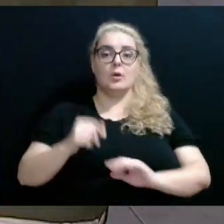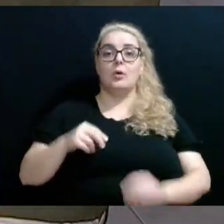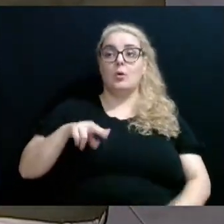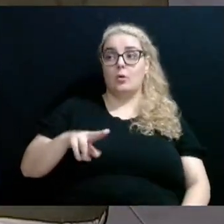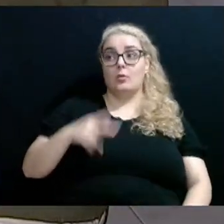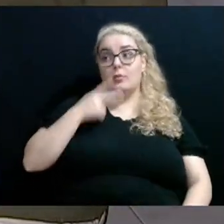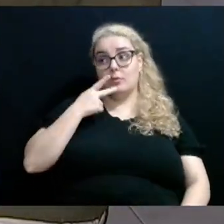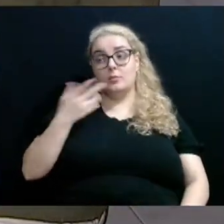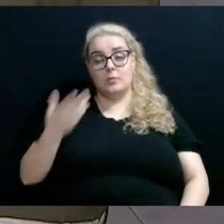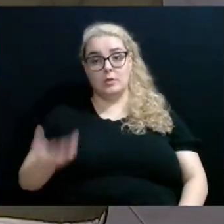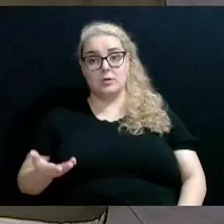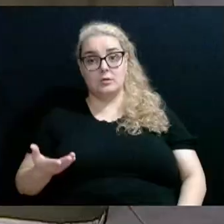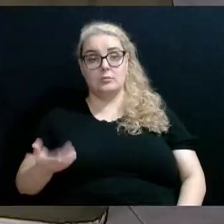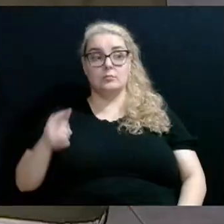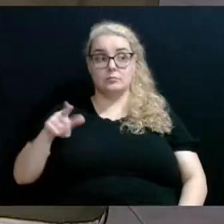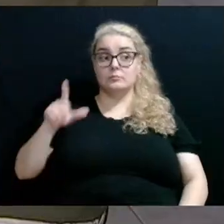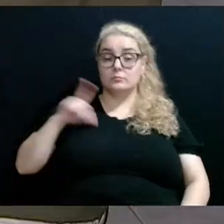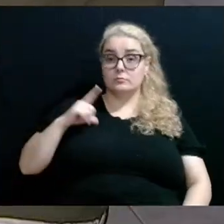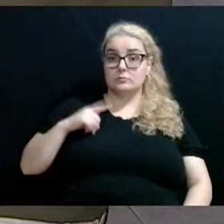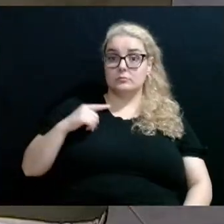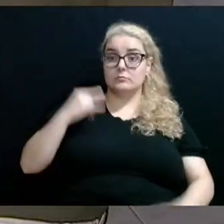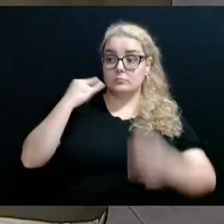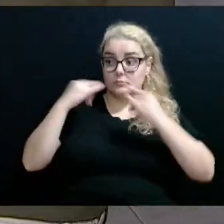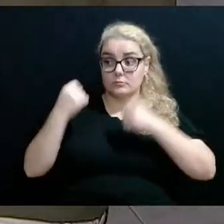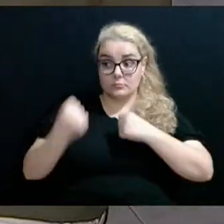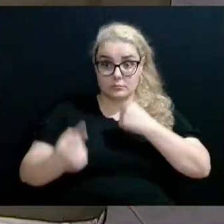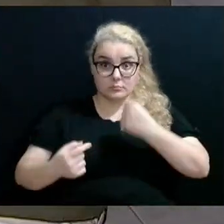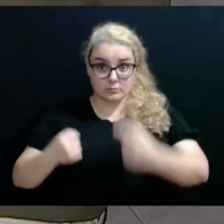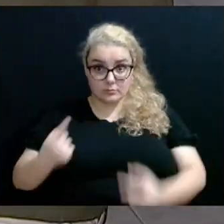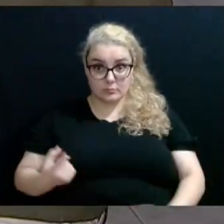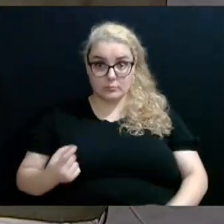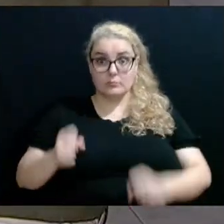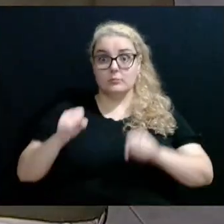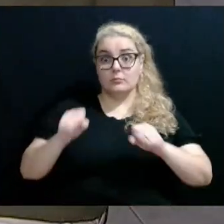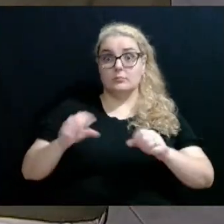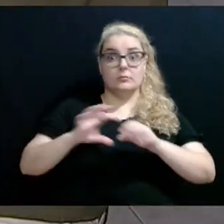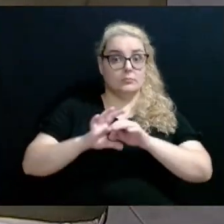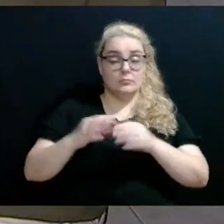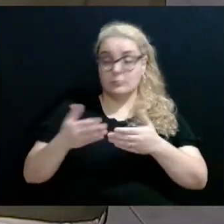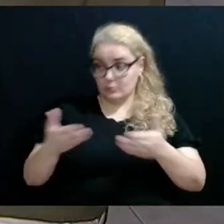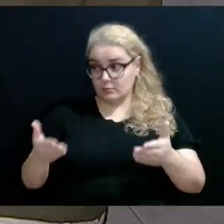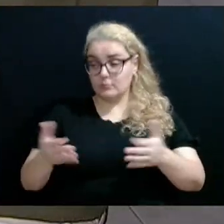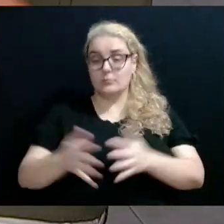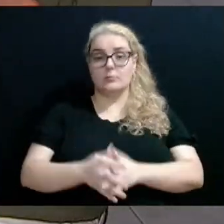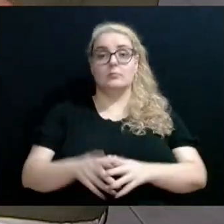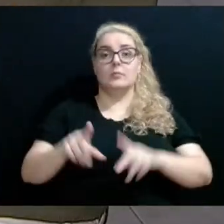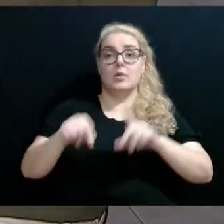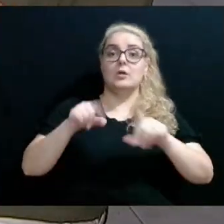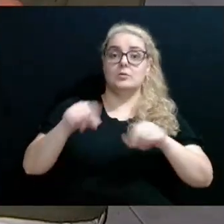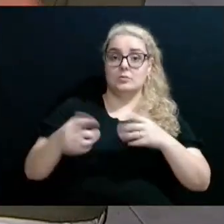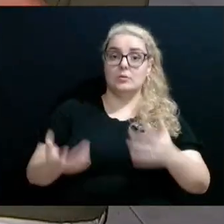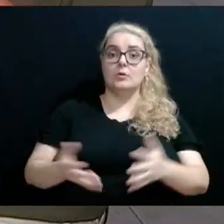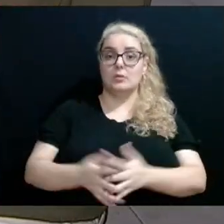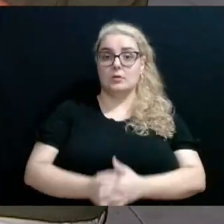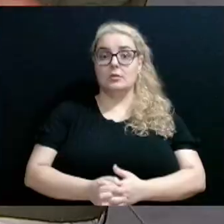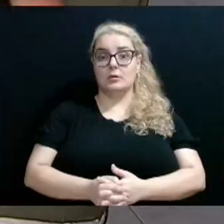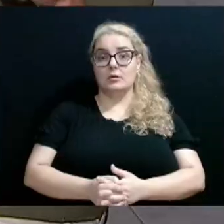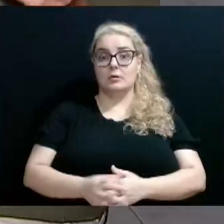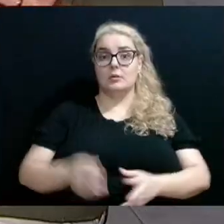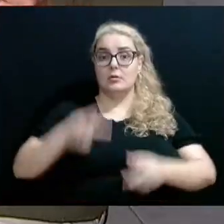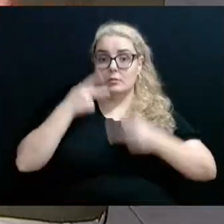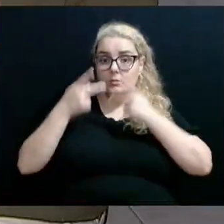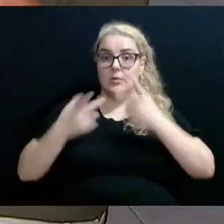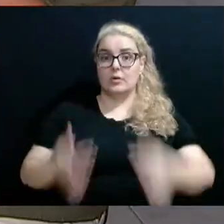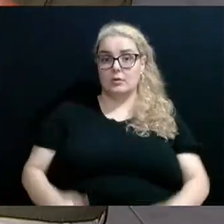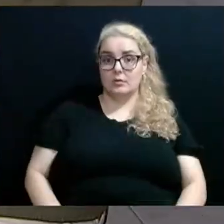falo assim, você tem alguma inspiração? Você pode até ficar à vontade, né, para falar para mim, que eu vou